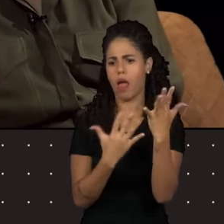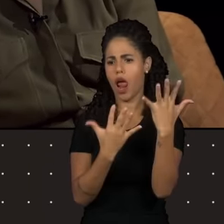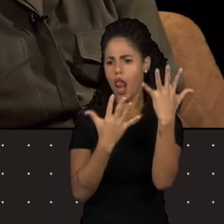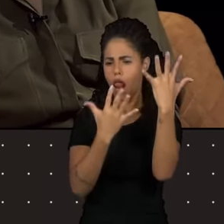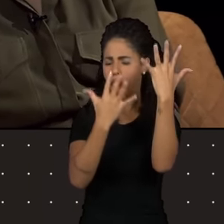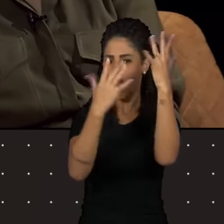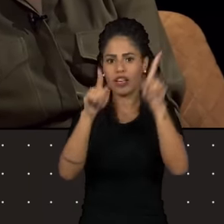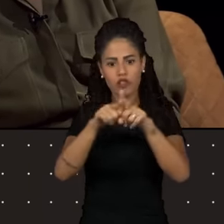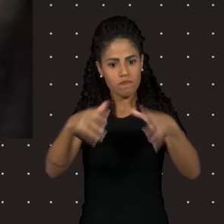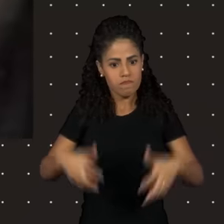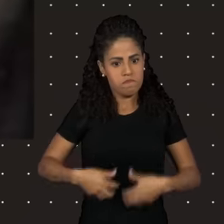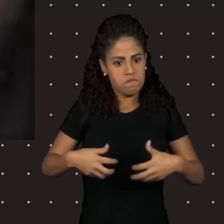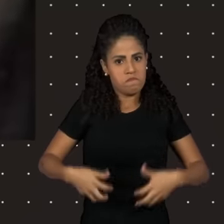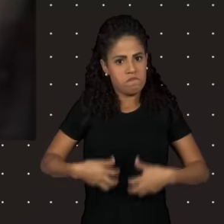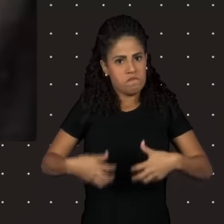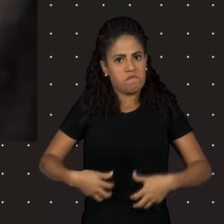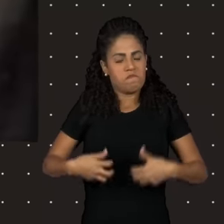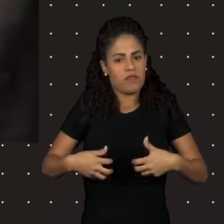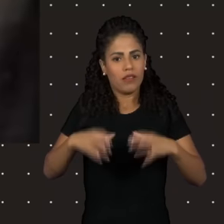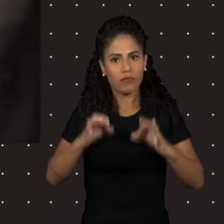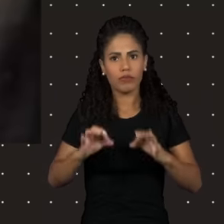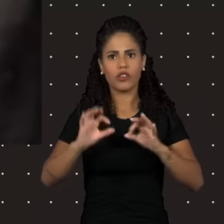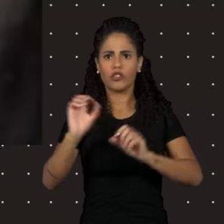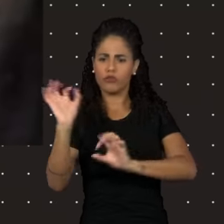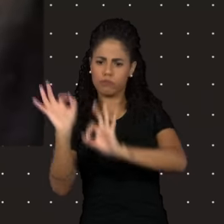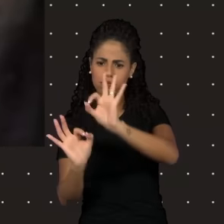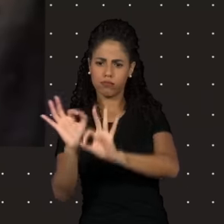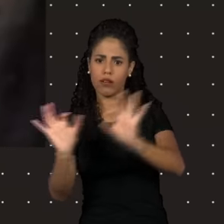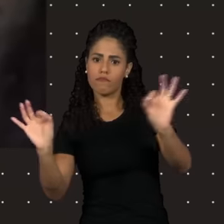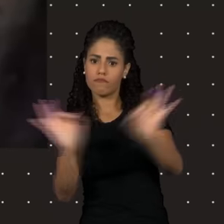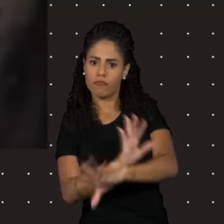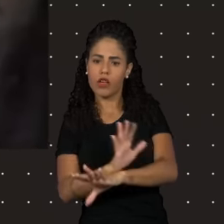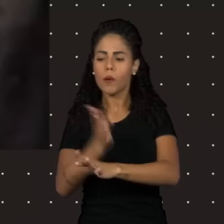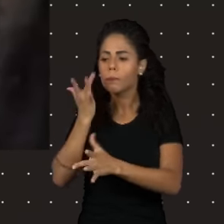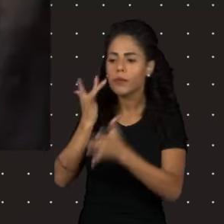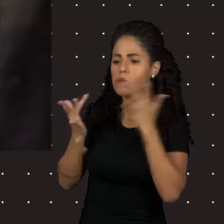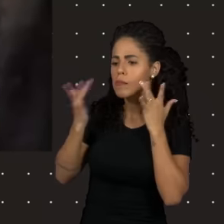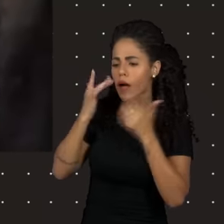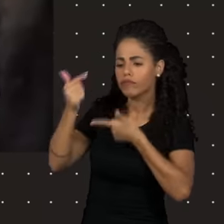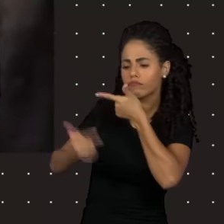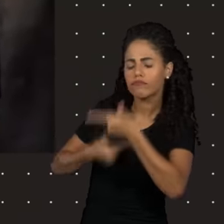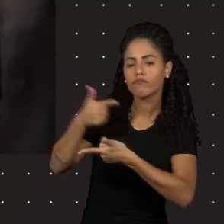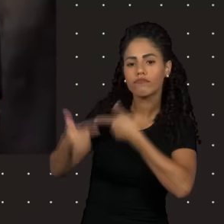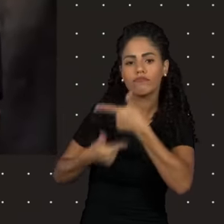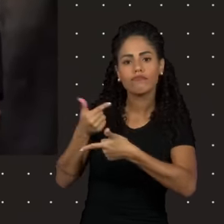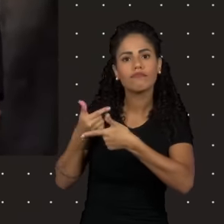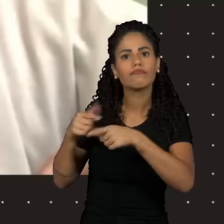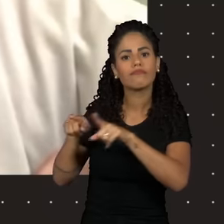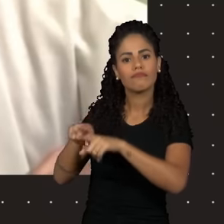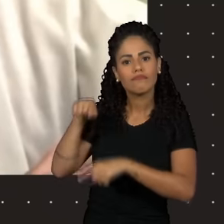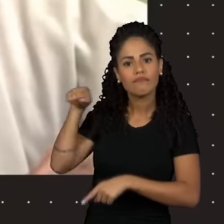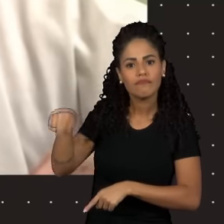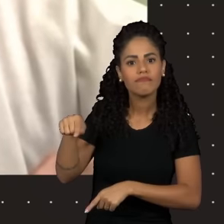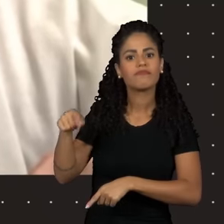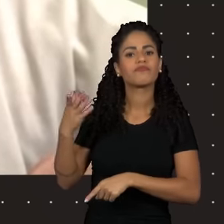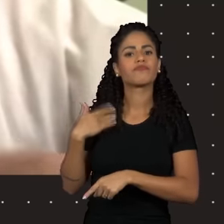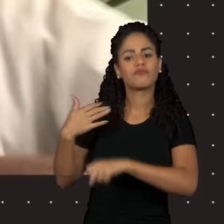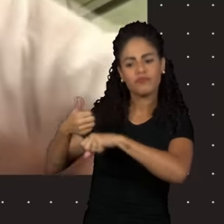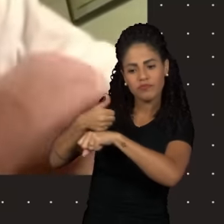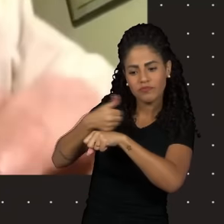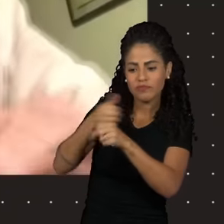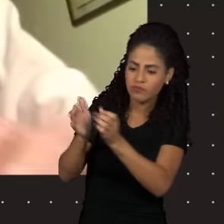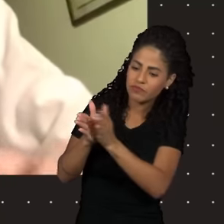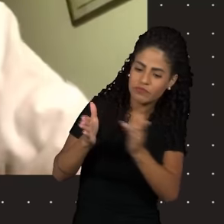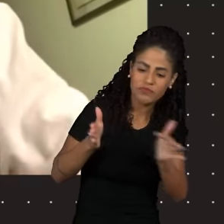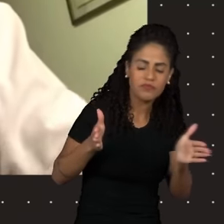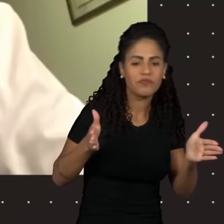o nosso ego. Nos preparamos para o teatro e é a eles que nos conduz na nossa carreira. Sei